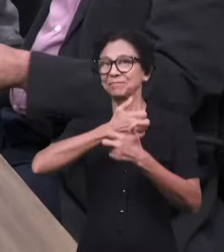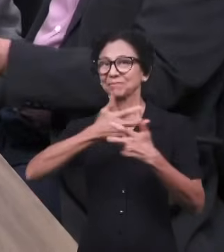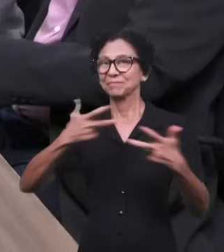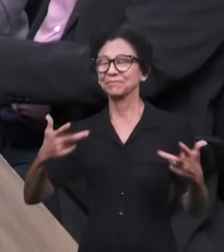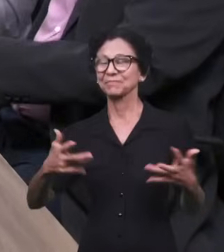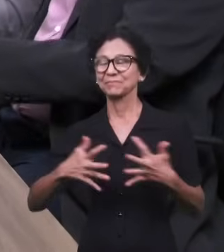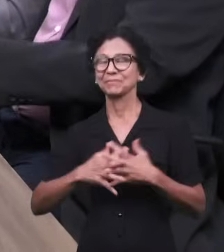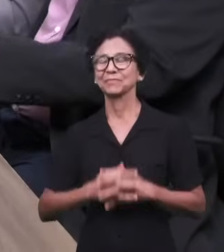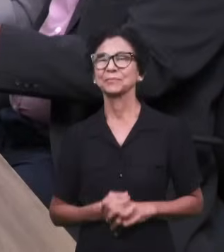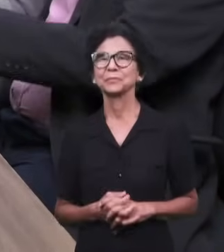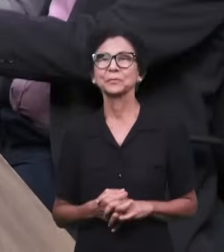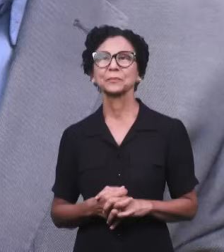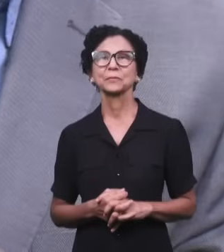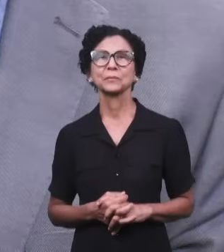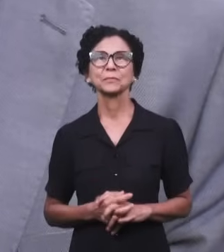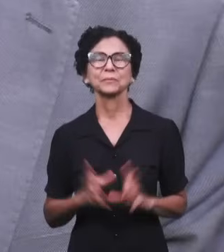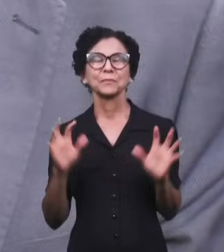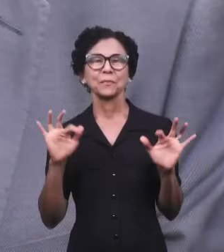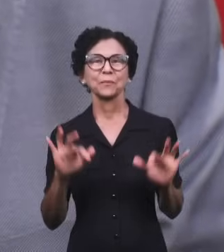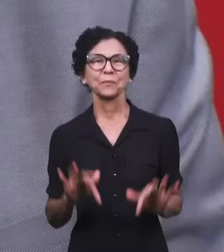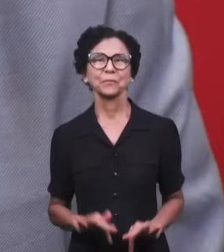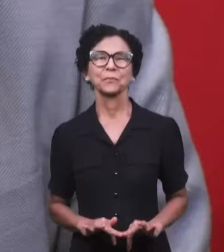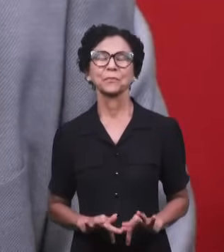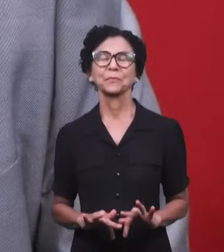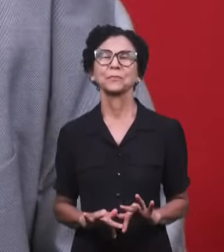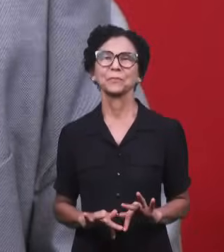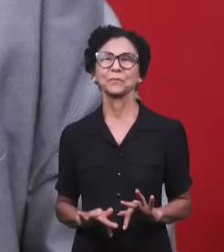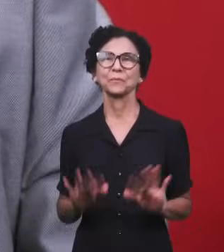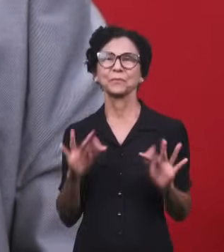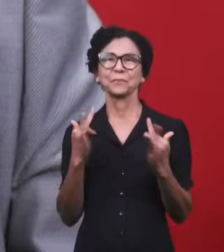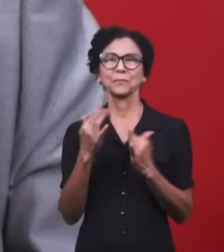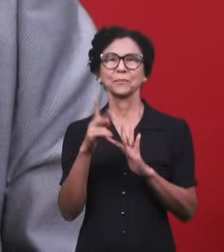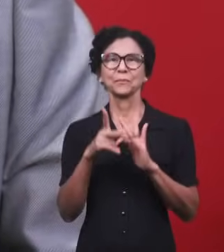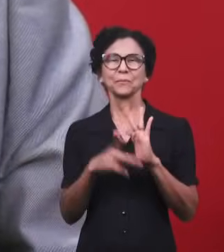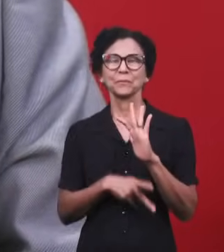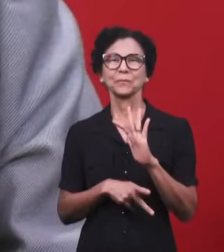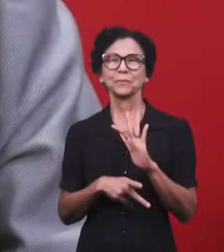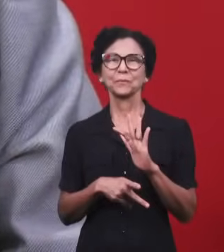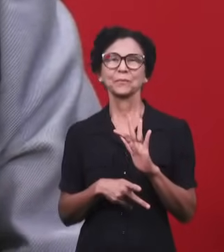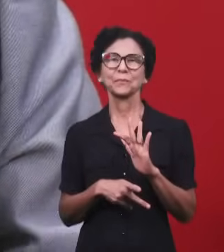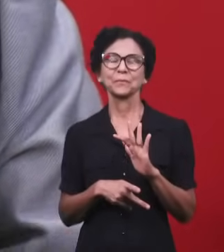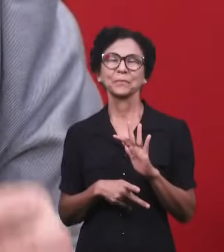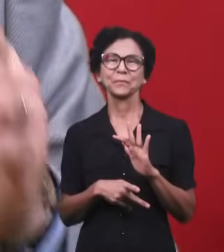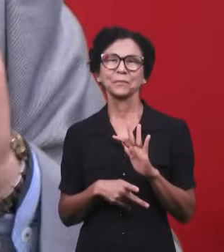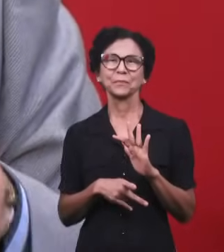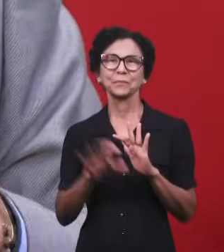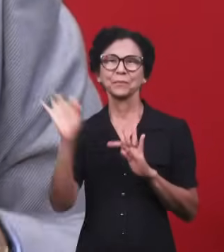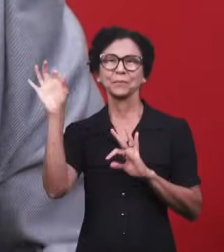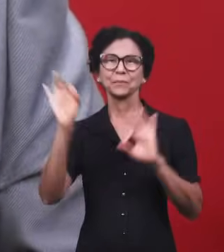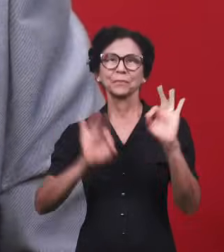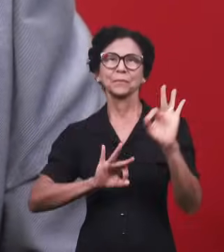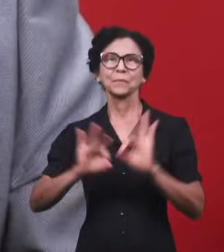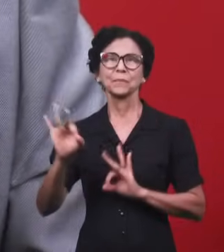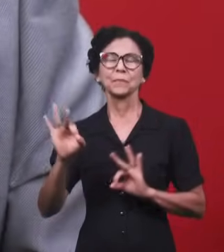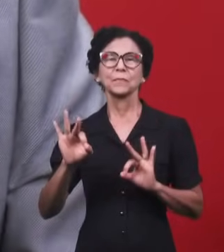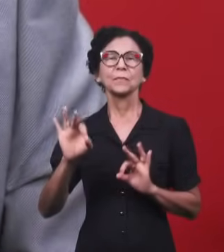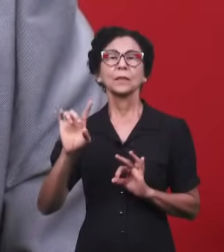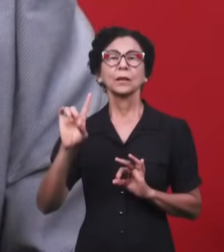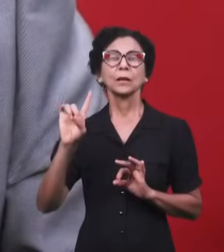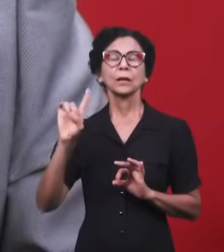Edificação. Muito bem, a gente chega então ao final de mais uma edição do programa Família, um Projeto de Deus. Você fica daqui a pouquinho com